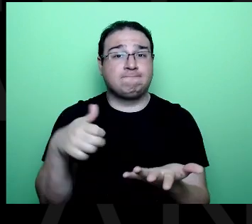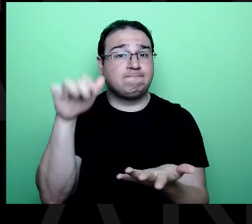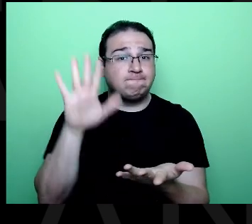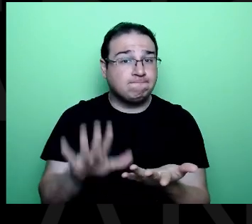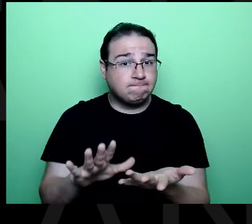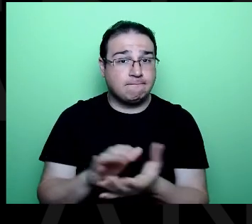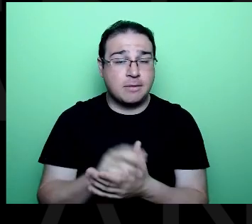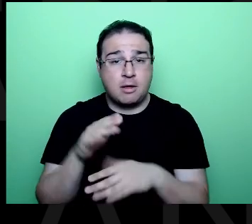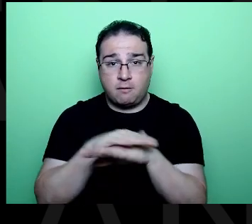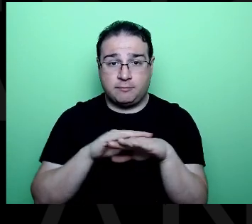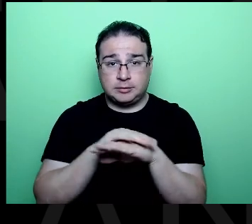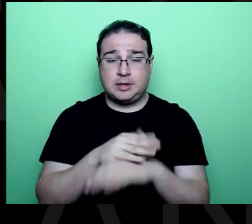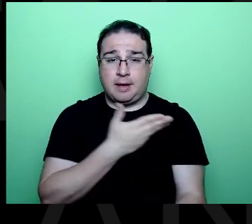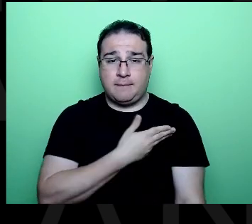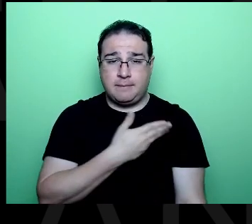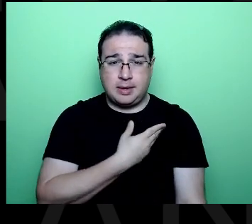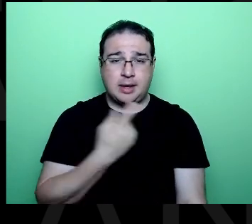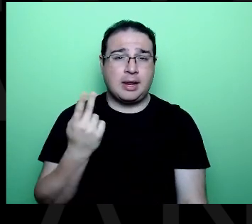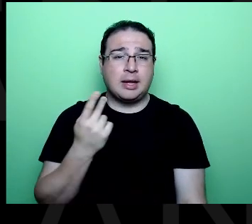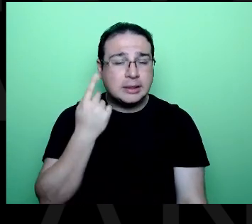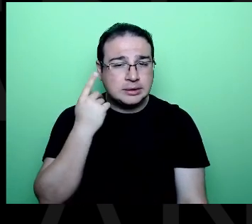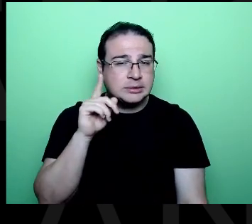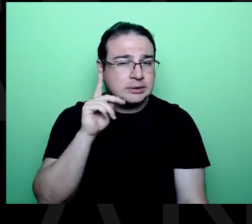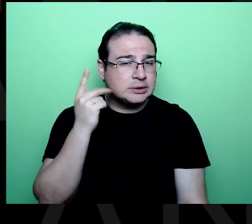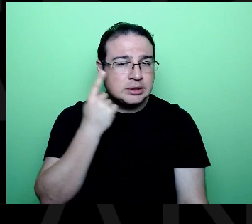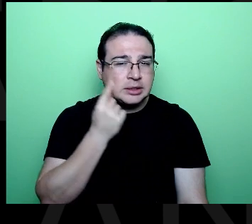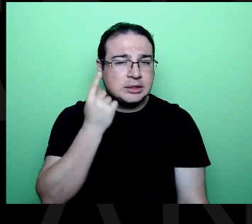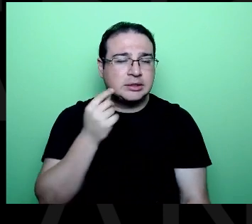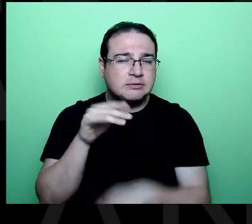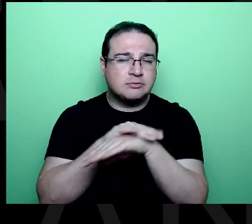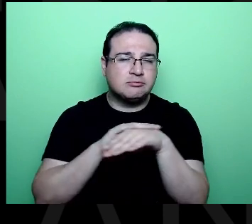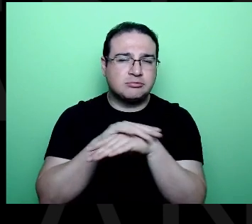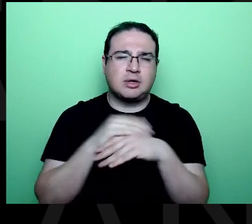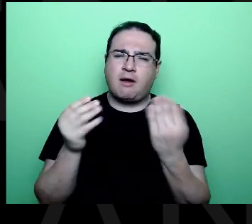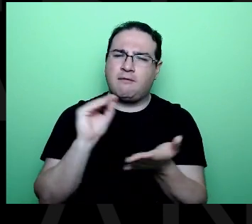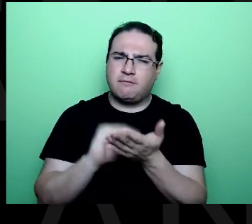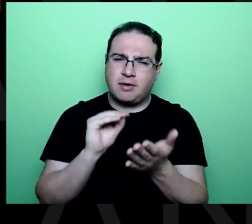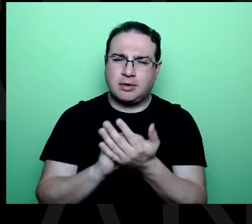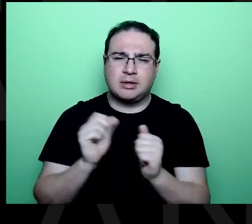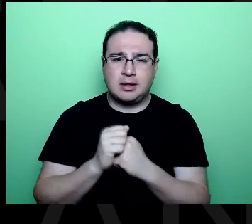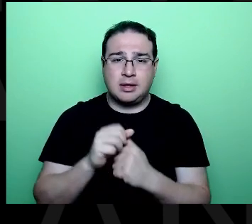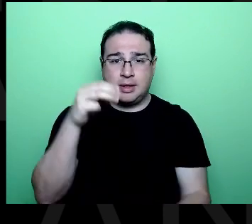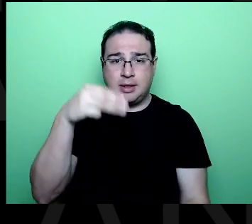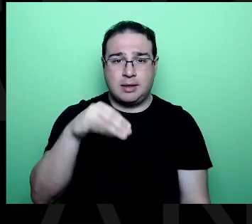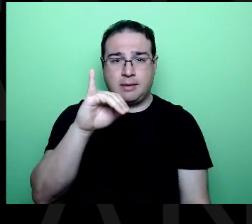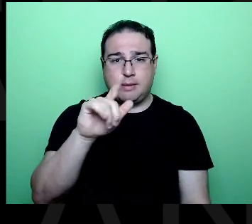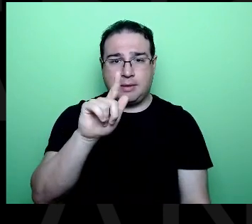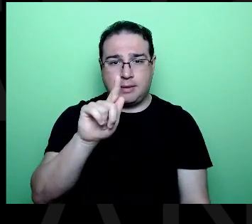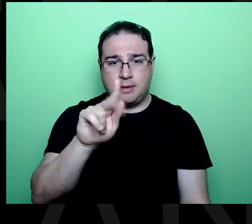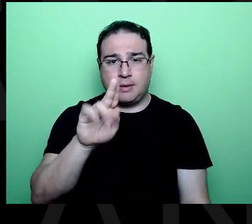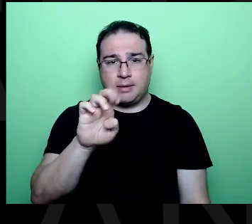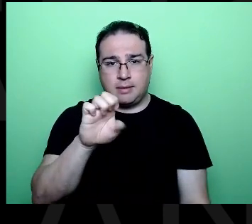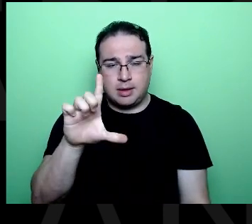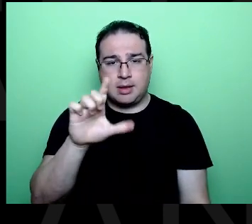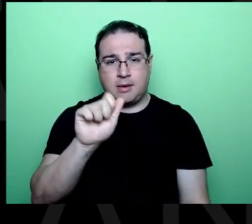com uma amiga que é de Recife, uma grande jornalista, Angélica Santa Cruz, e falando para ela, poxa, está faltando o Miguel Arraes, sabe? Eu